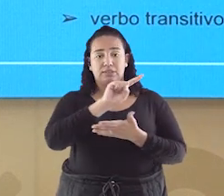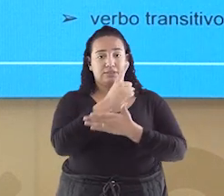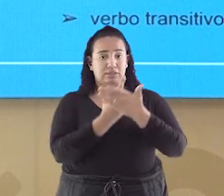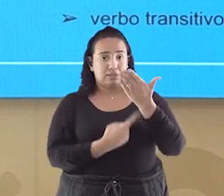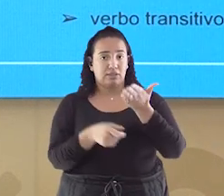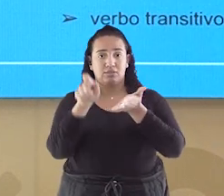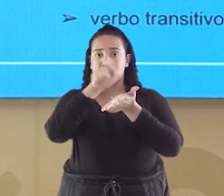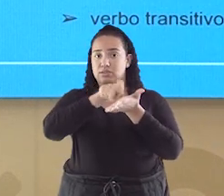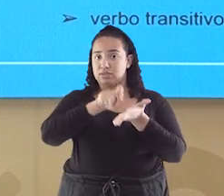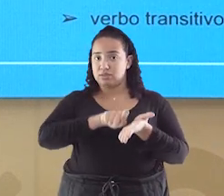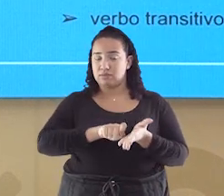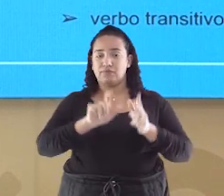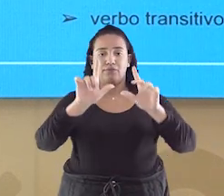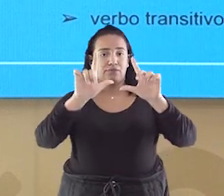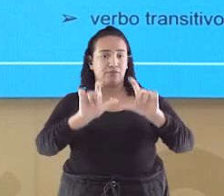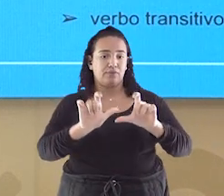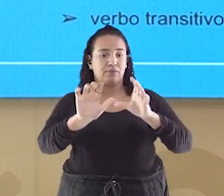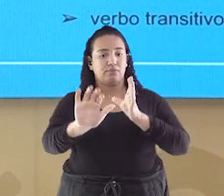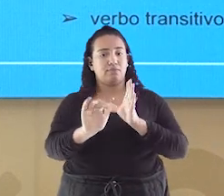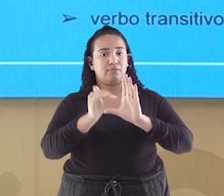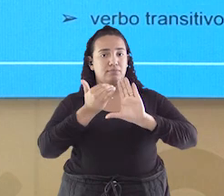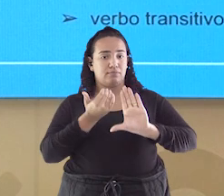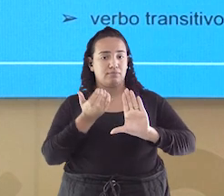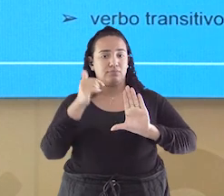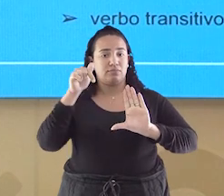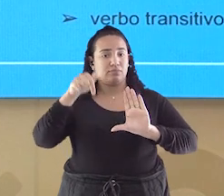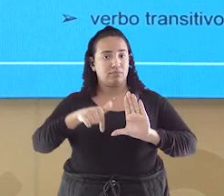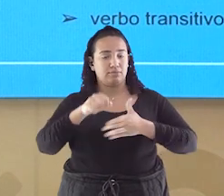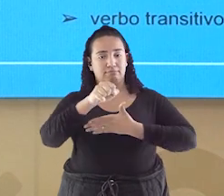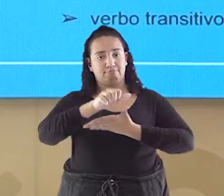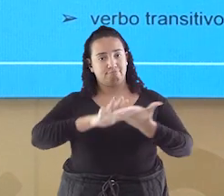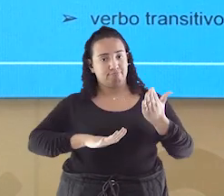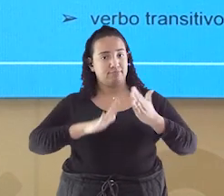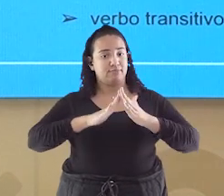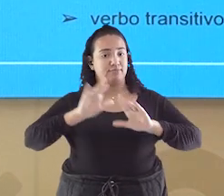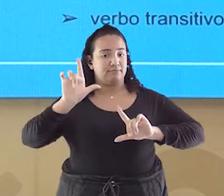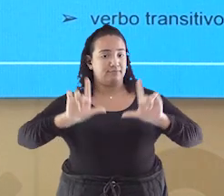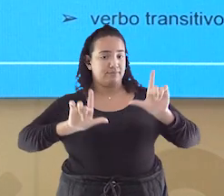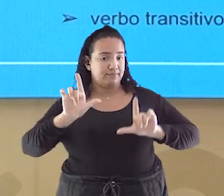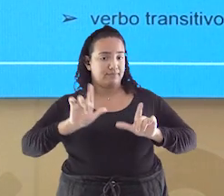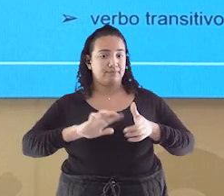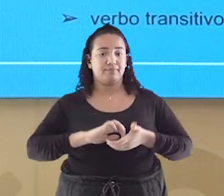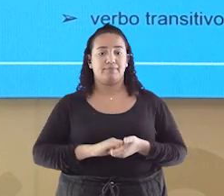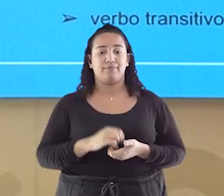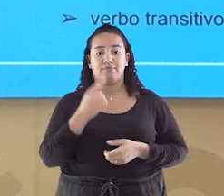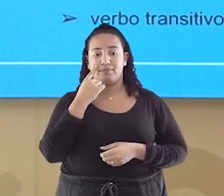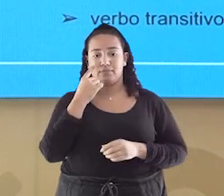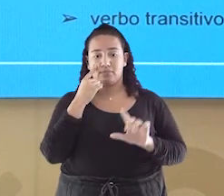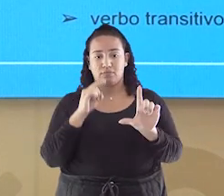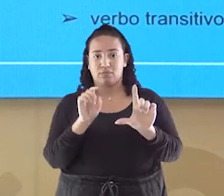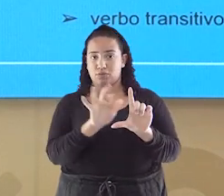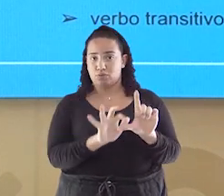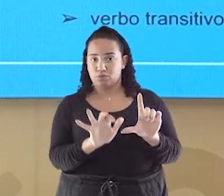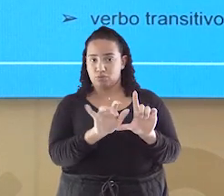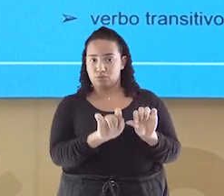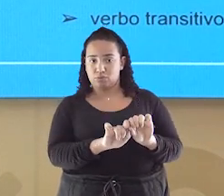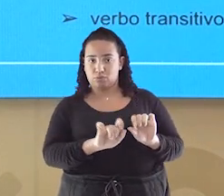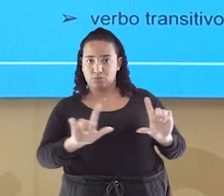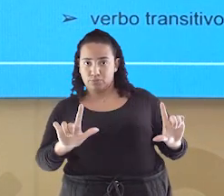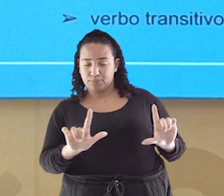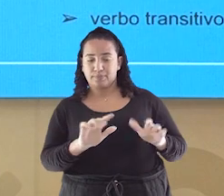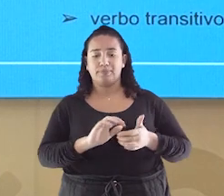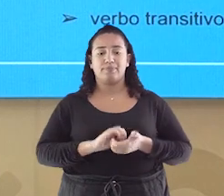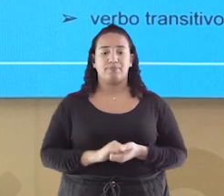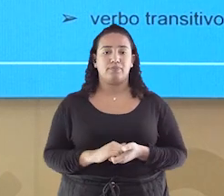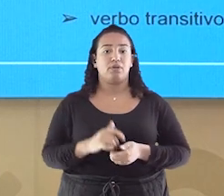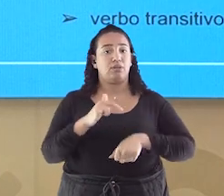seus cadernos, fotografem e enviem aqui para a gente do Dever em Casa na TV, através desse QR Code